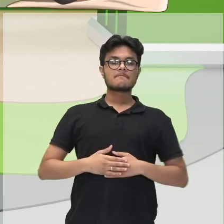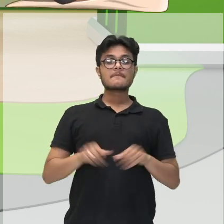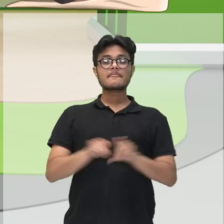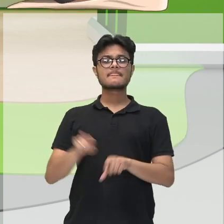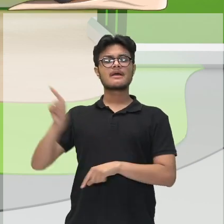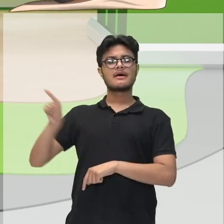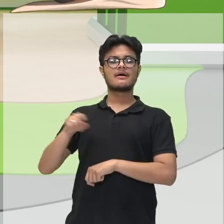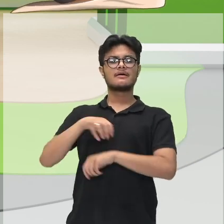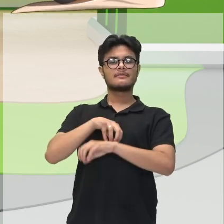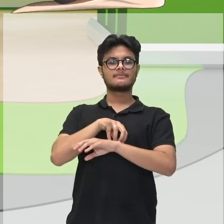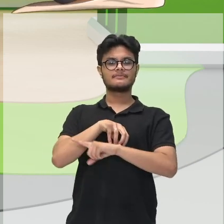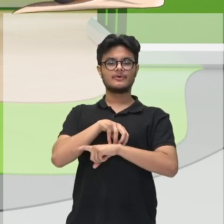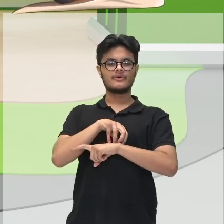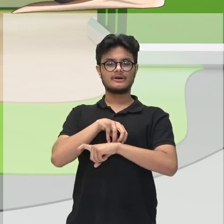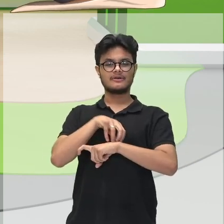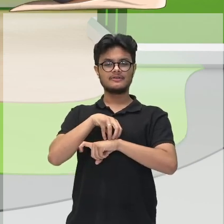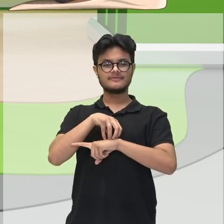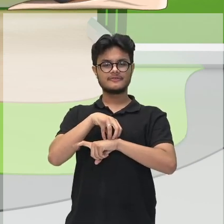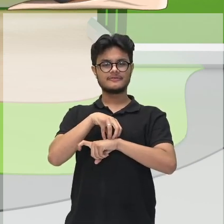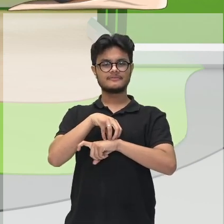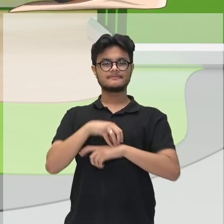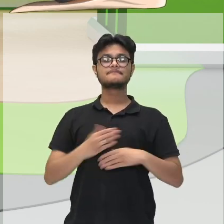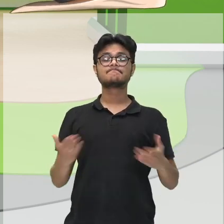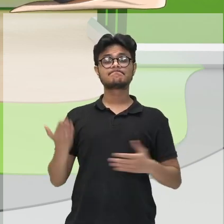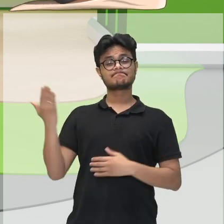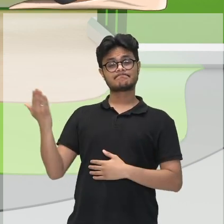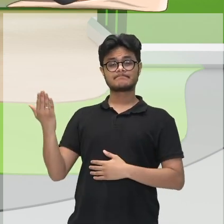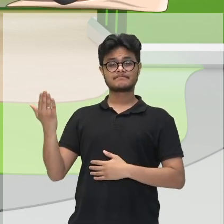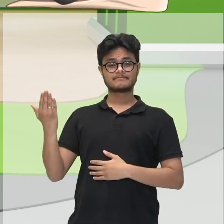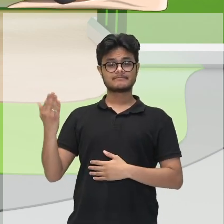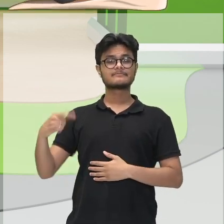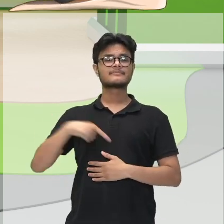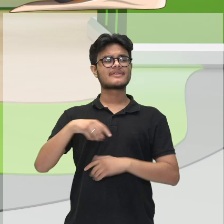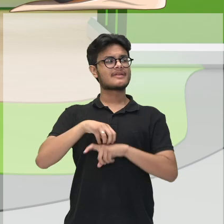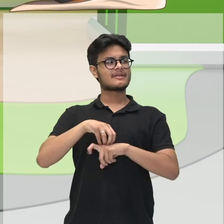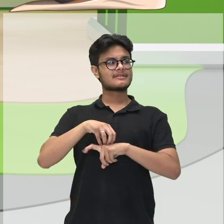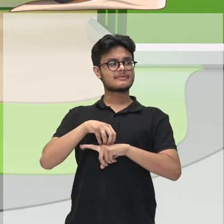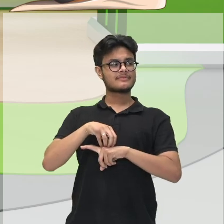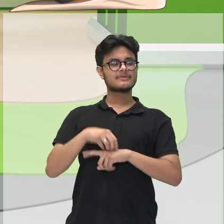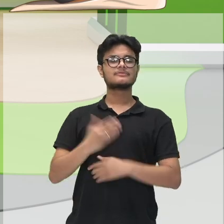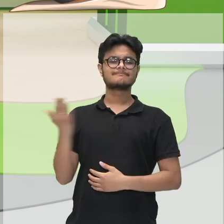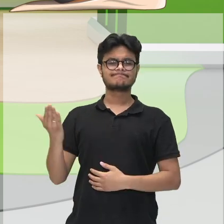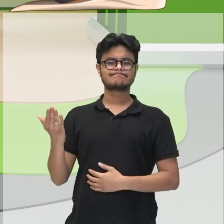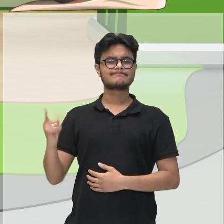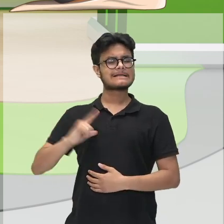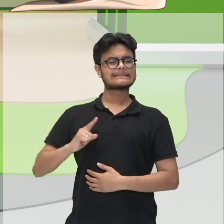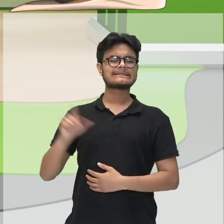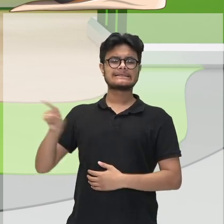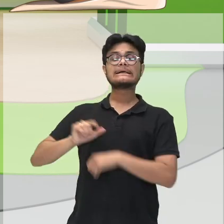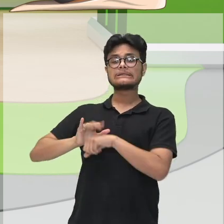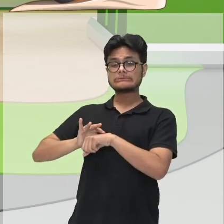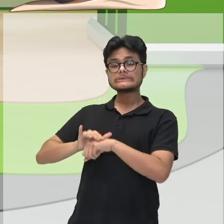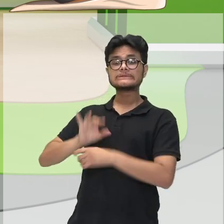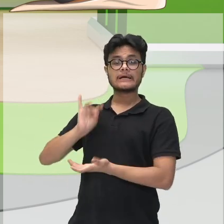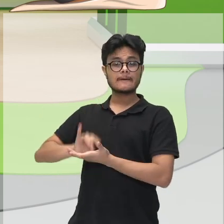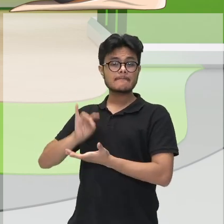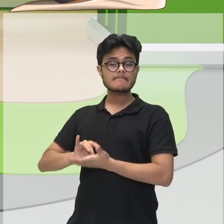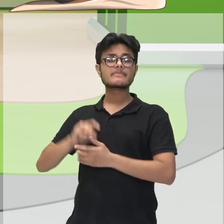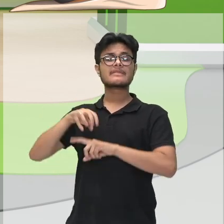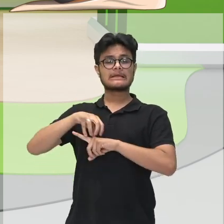também caracóis, né? Como representantes aí dos moluscos que também são